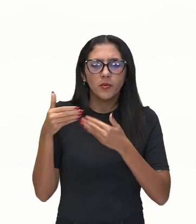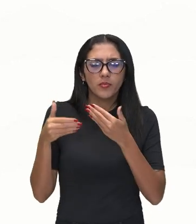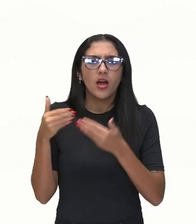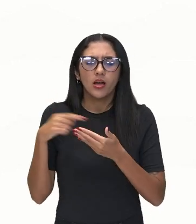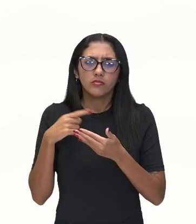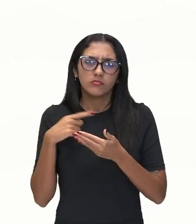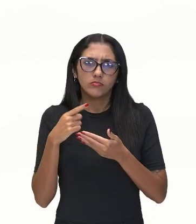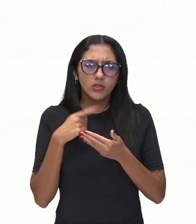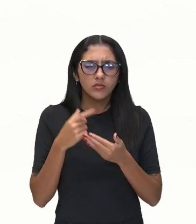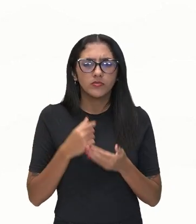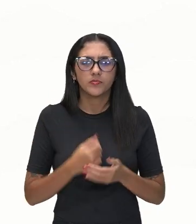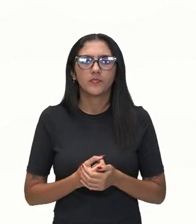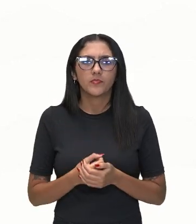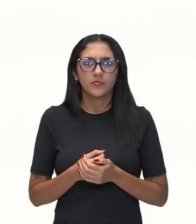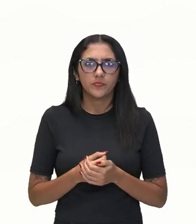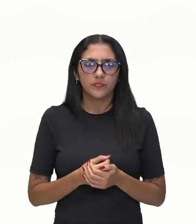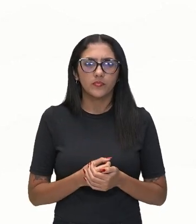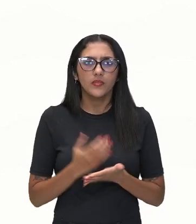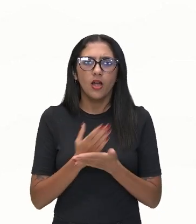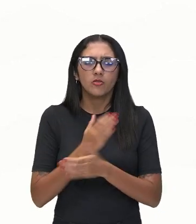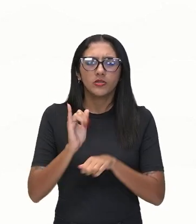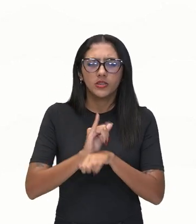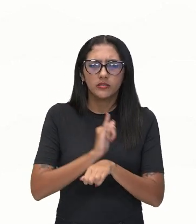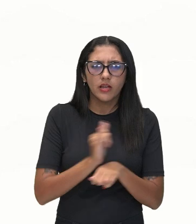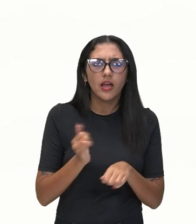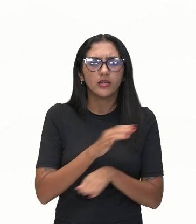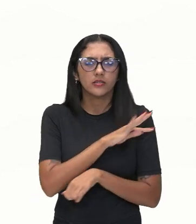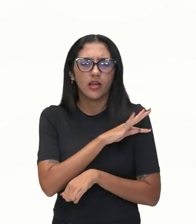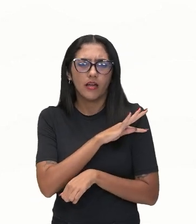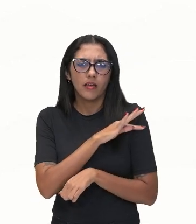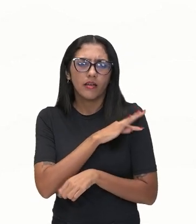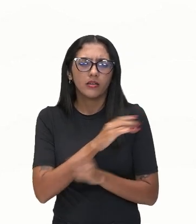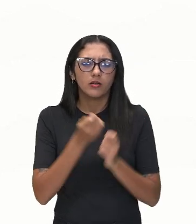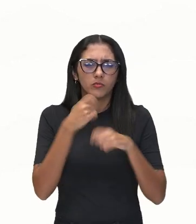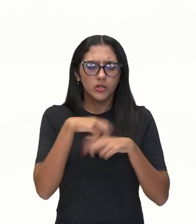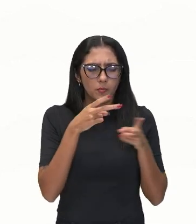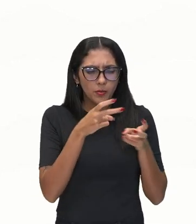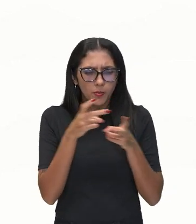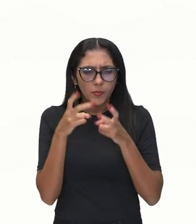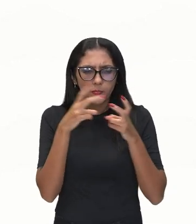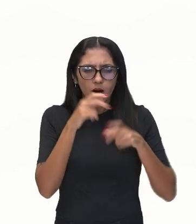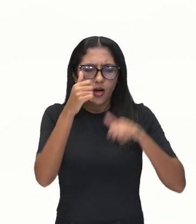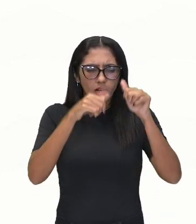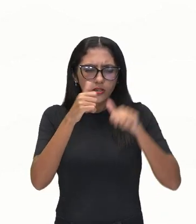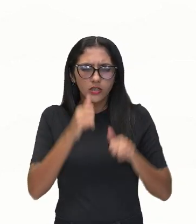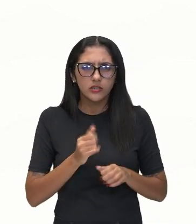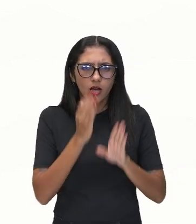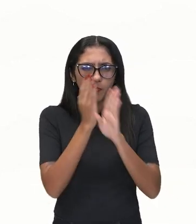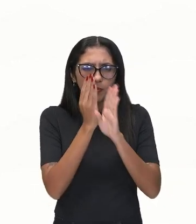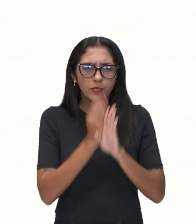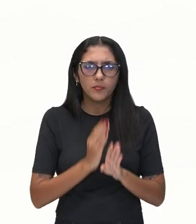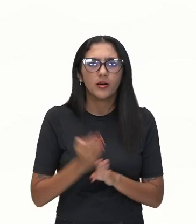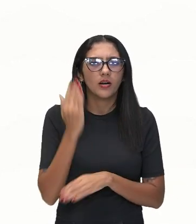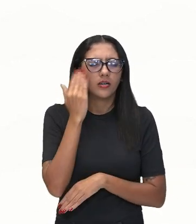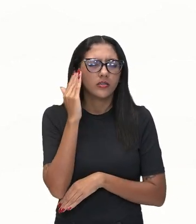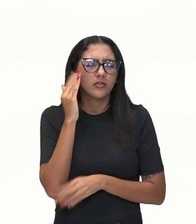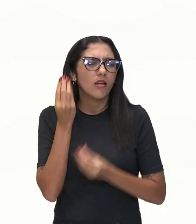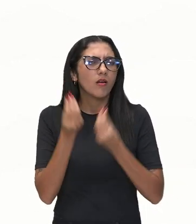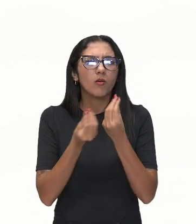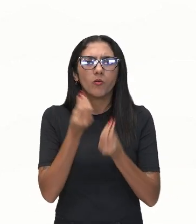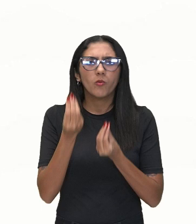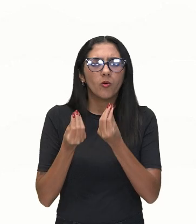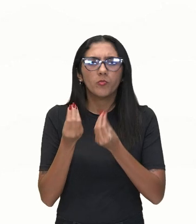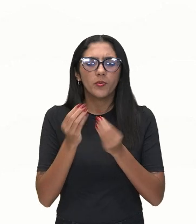mensurar o tempo que aquele indivíduo, que aquela espécie vivia na superfície da Terra,